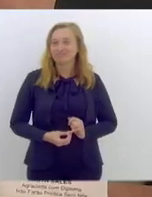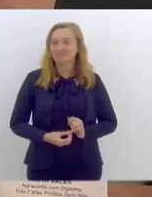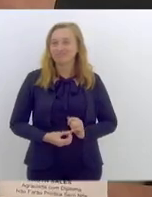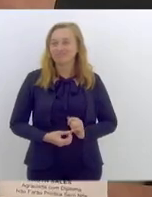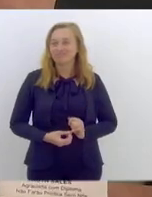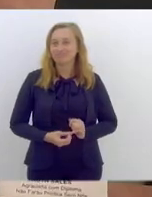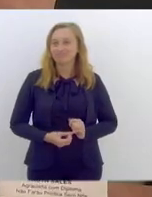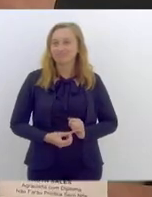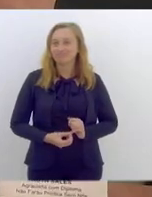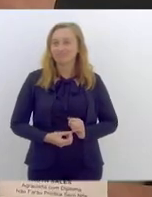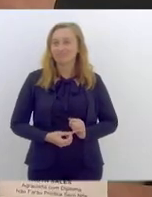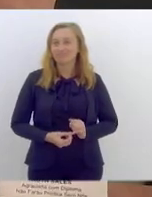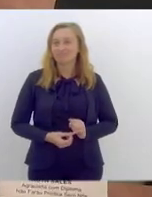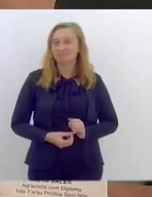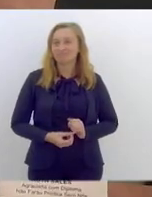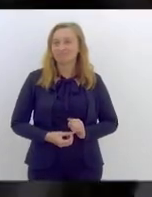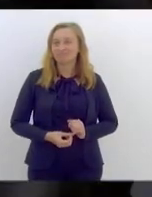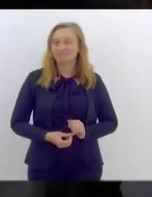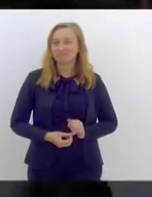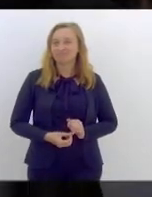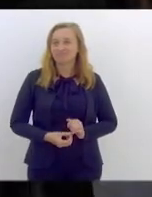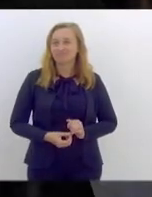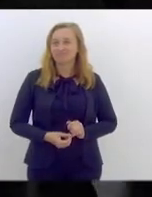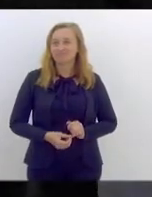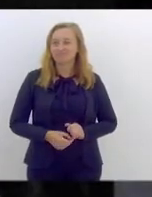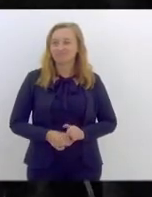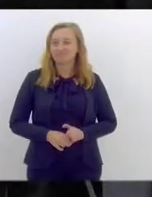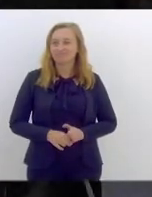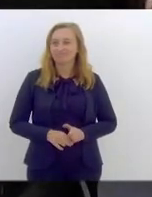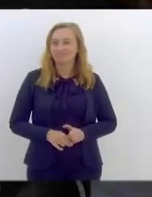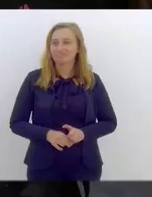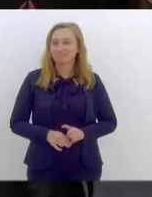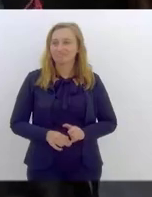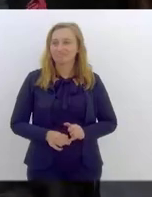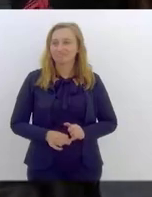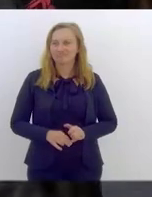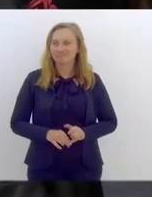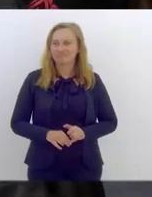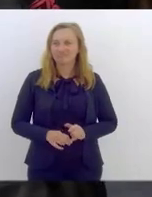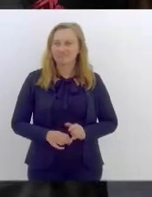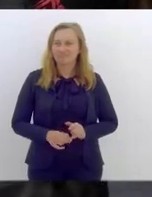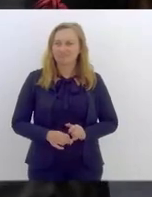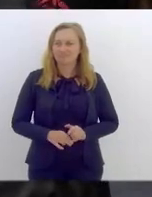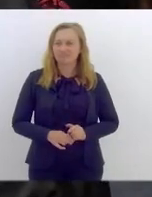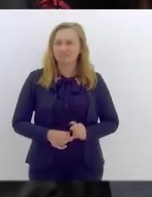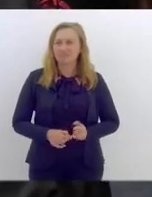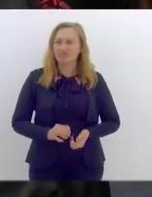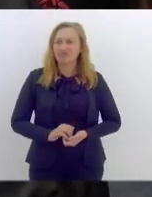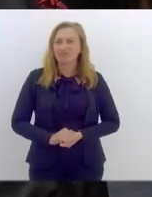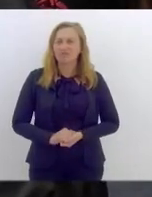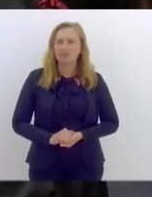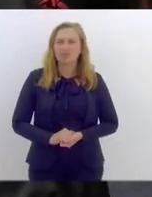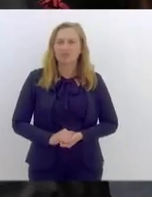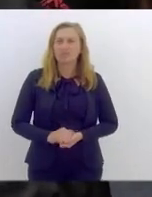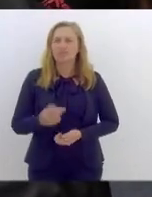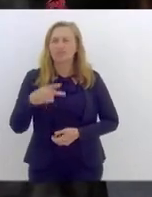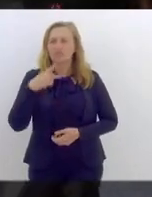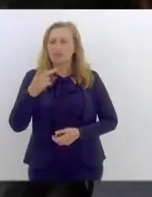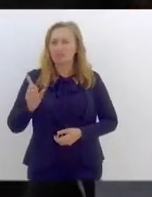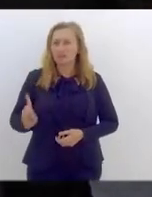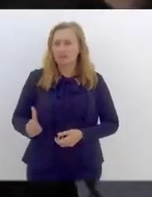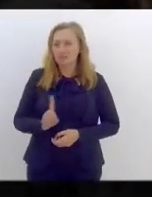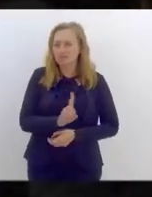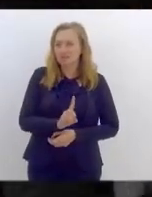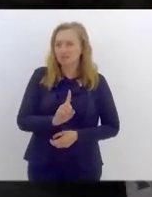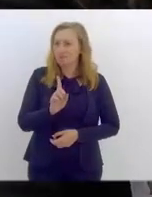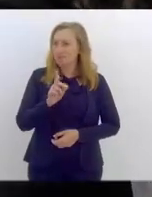Bença para quem é de bença, saravá para quem é de saravá, mucuyu para quem é de mucuyu, mutumbá. É, dizer que eu venho aqui, não vou